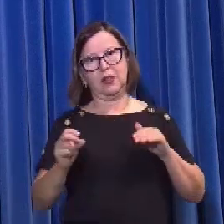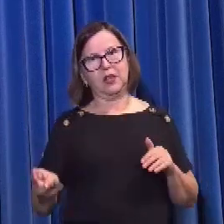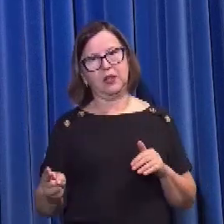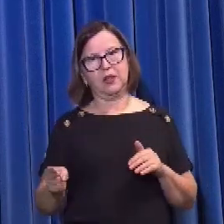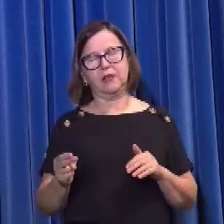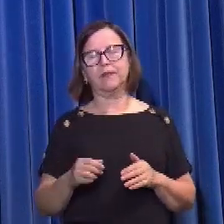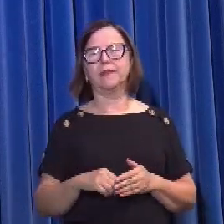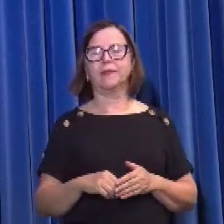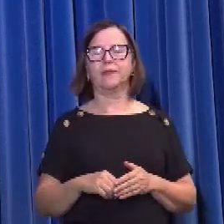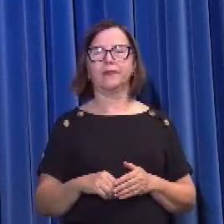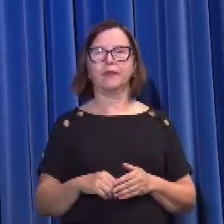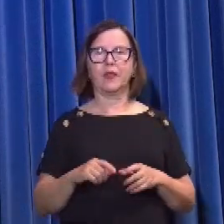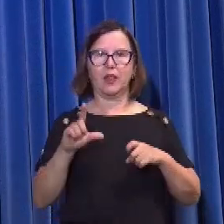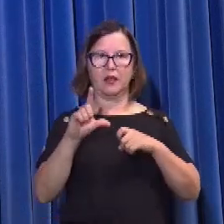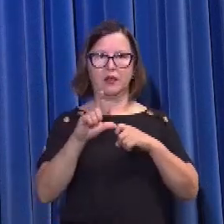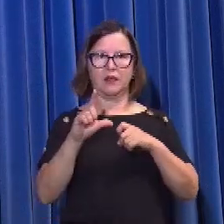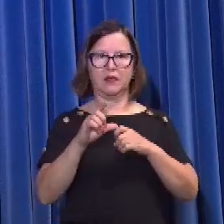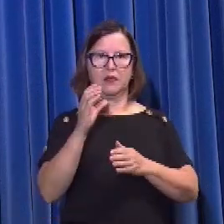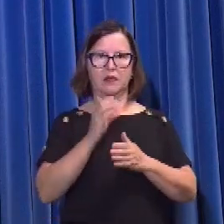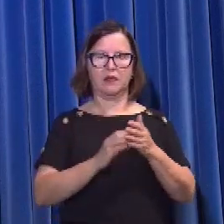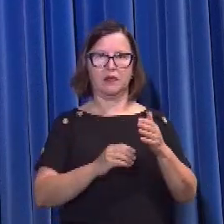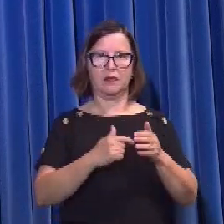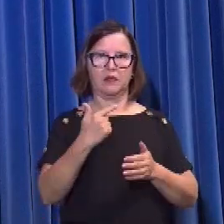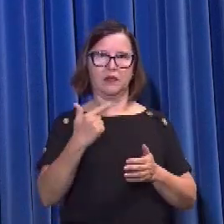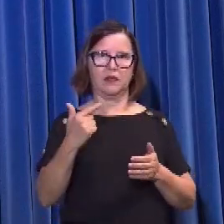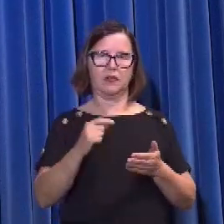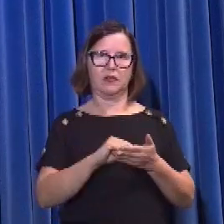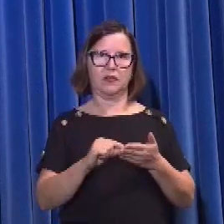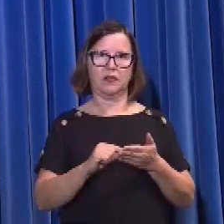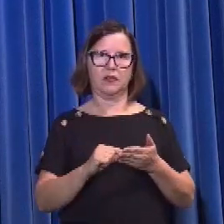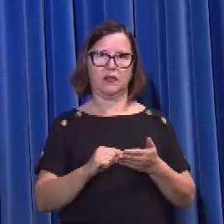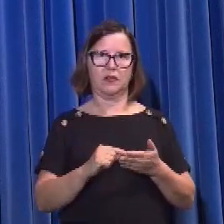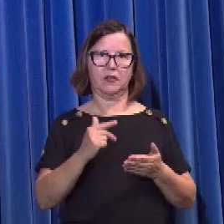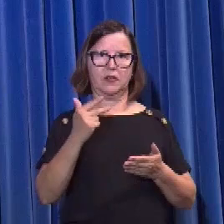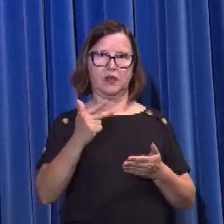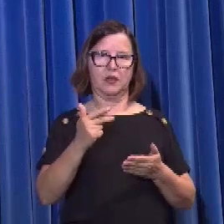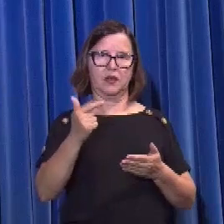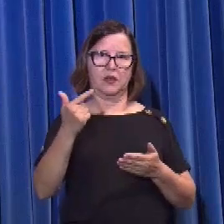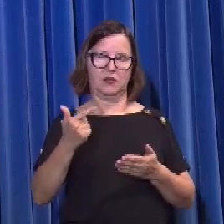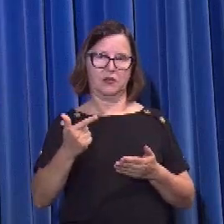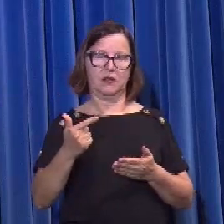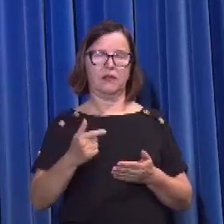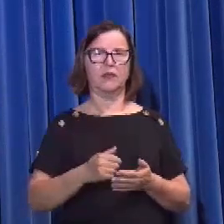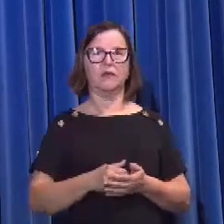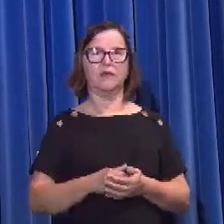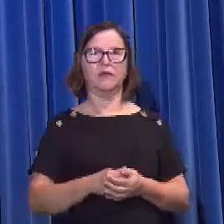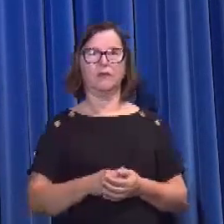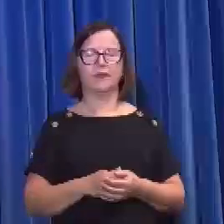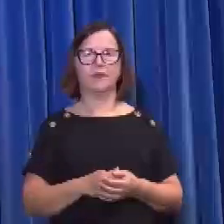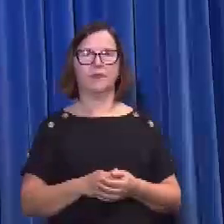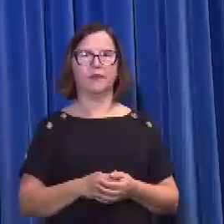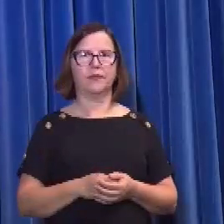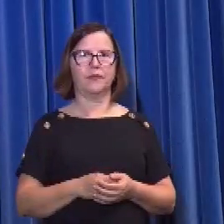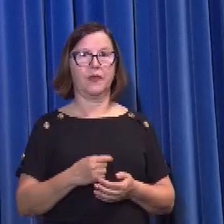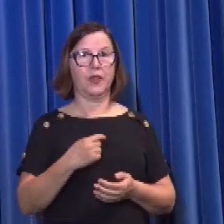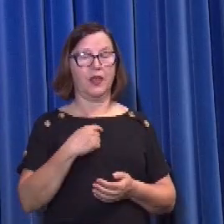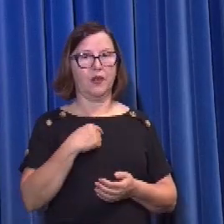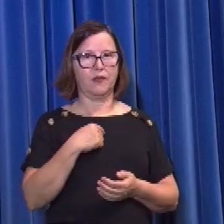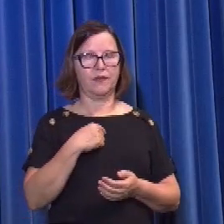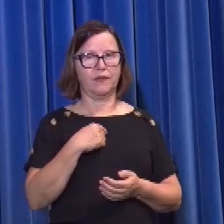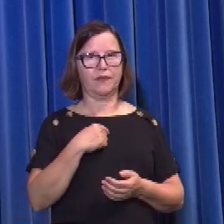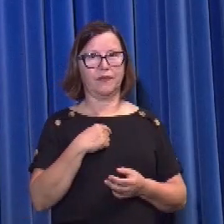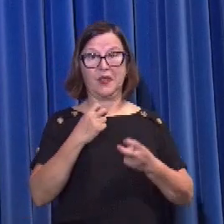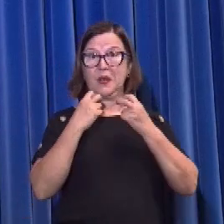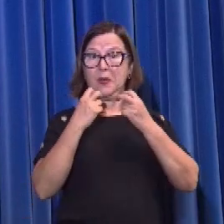Vamos ler Lucas capítulo 22, versículo 32. Eu, porém, roguei